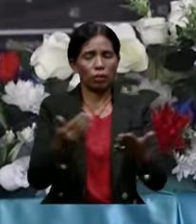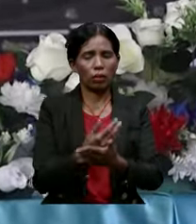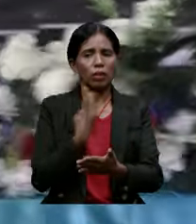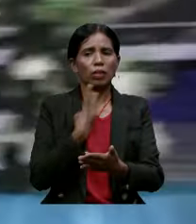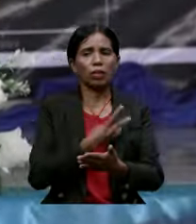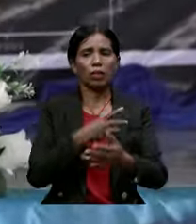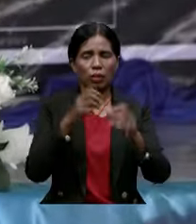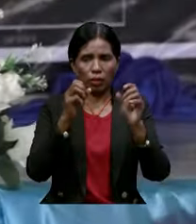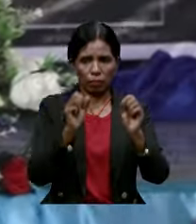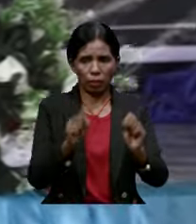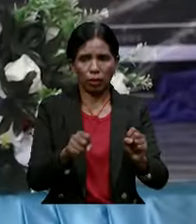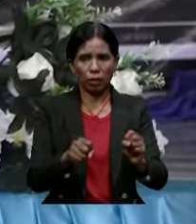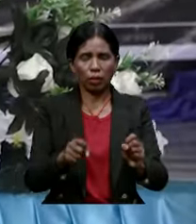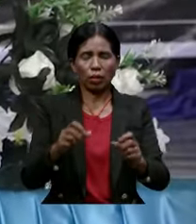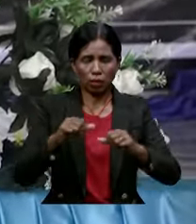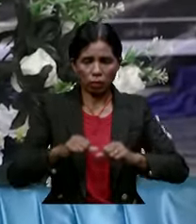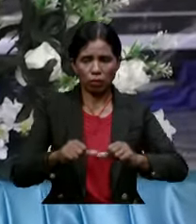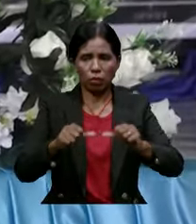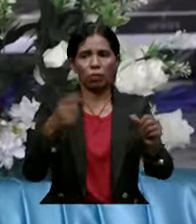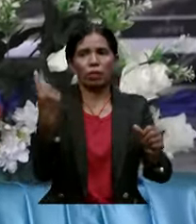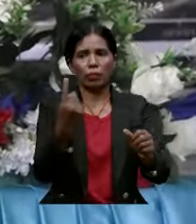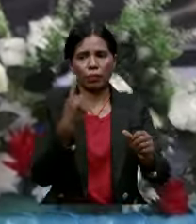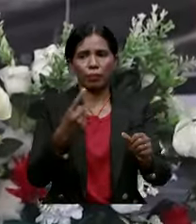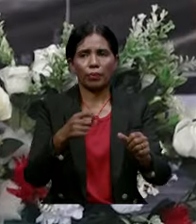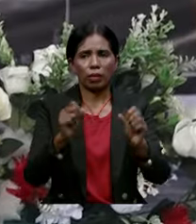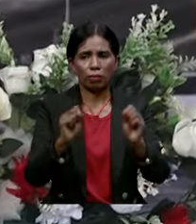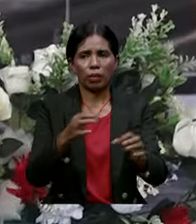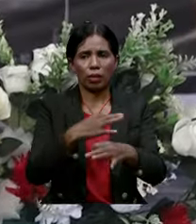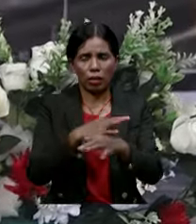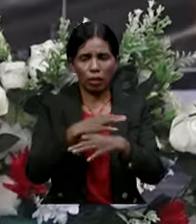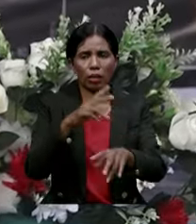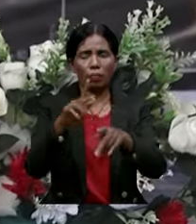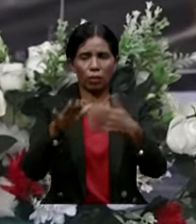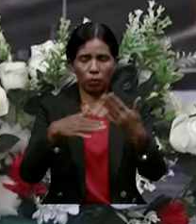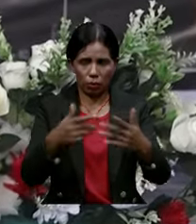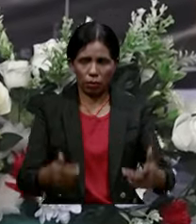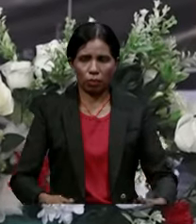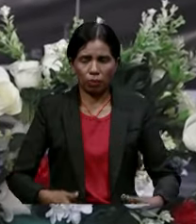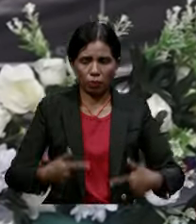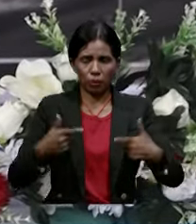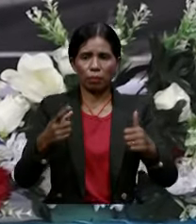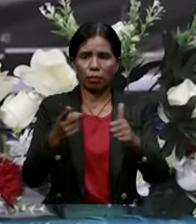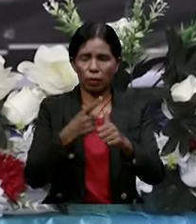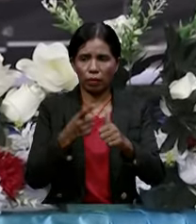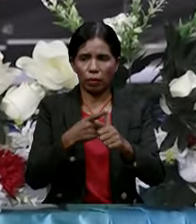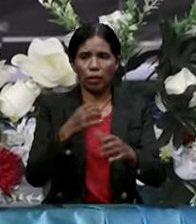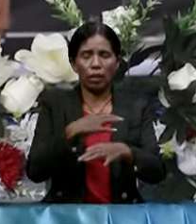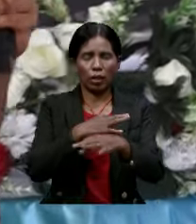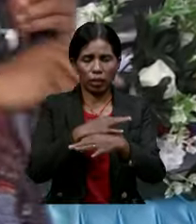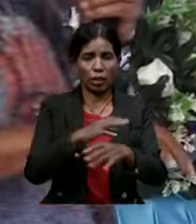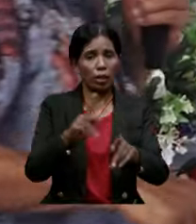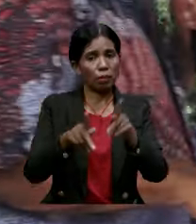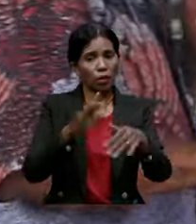bele lauto novatin bele hadia povo nemoris primeiro hadia povo